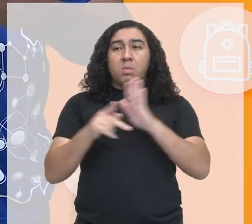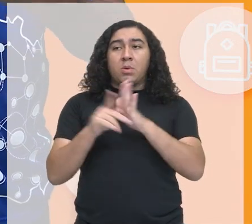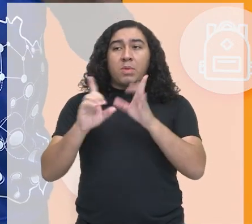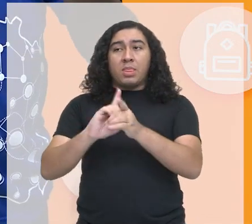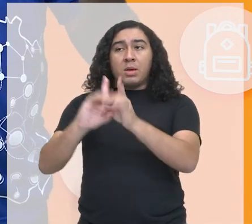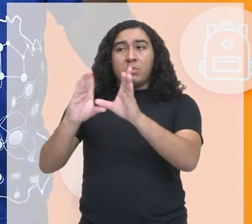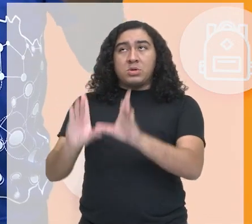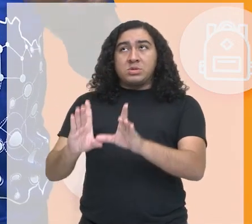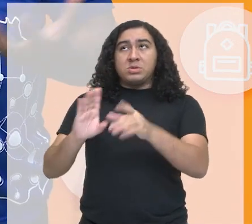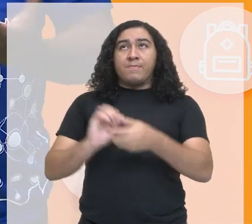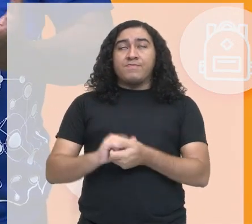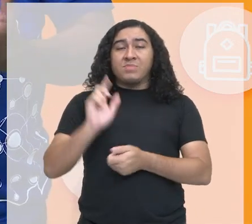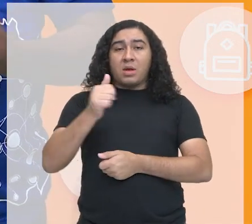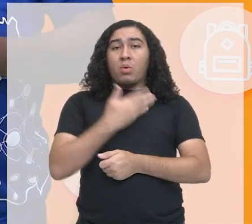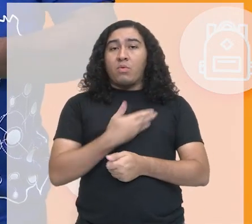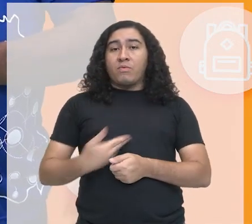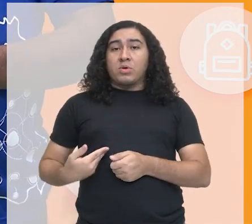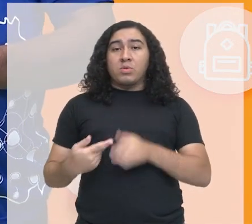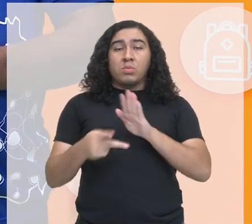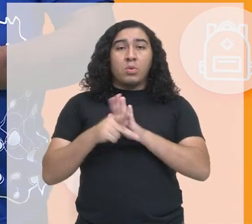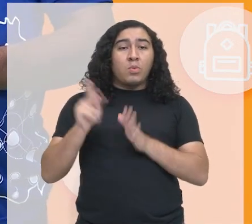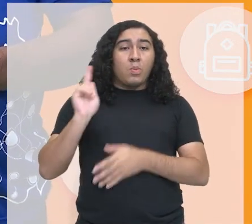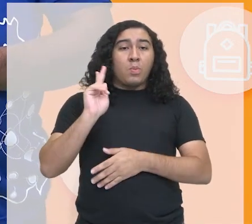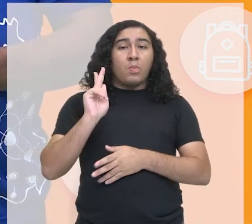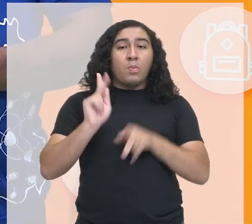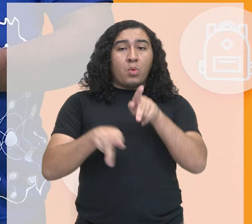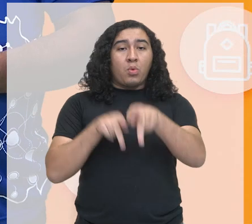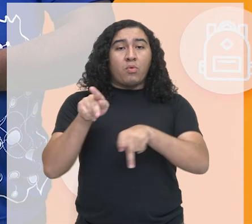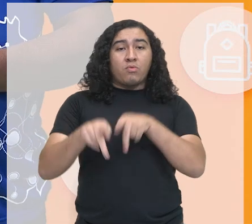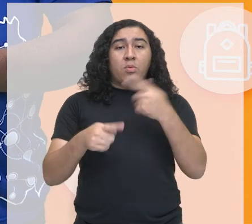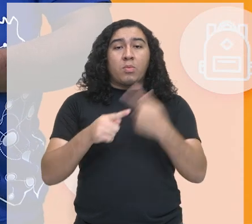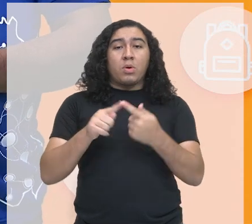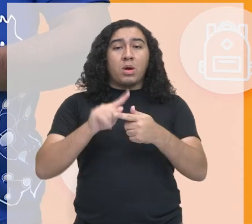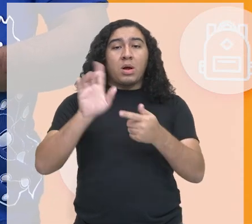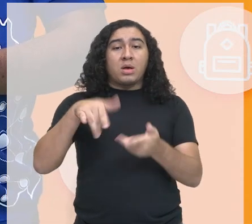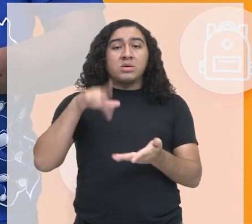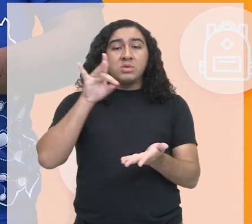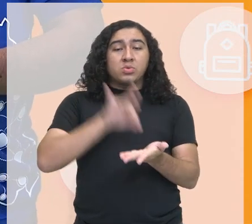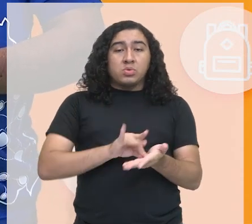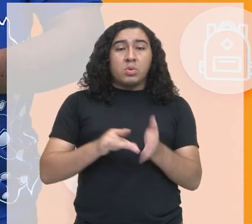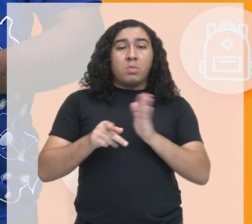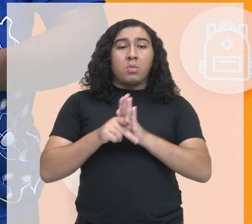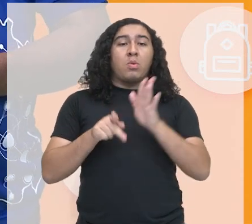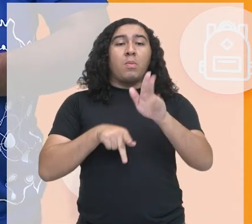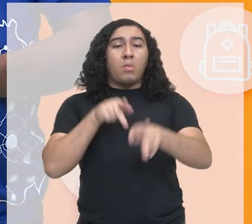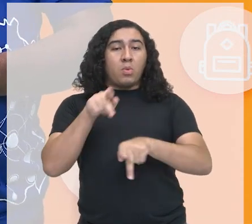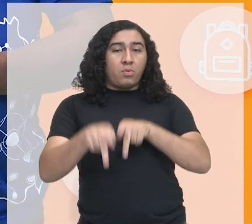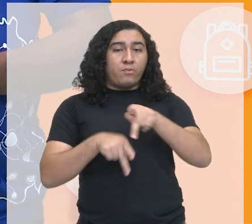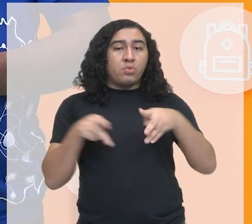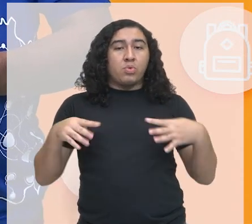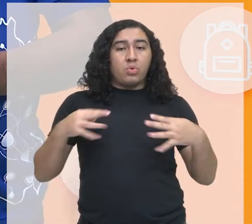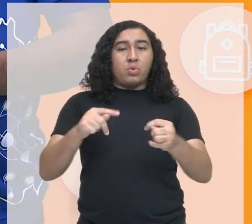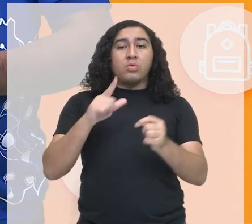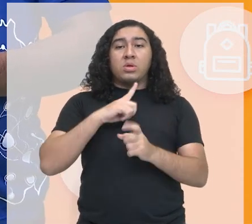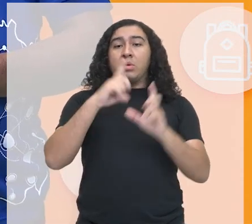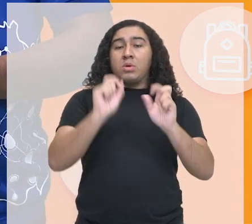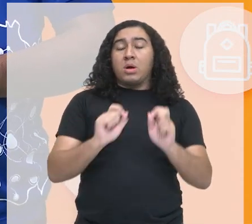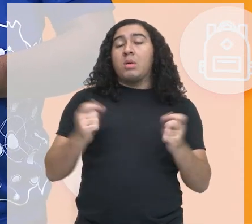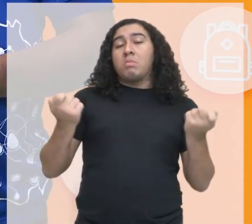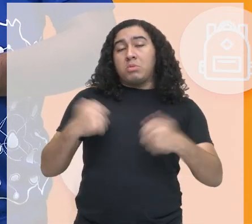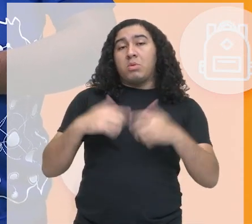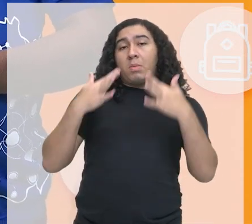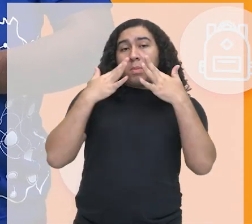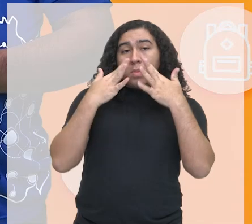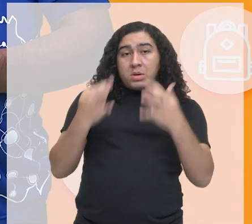é o governo do povo, pois garante que as vozes da população elas sejam